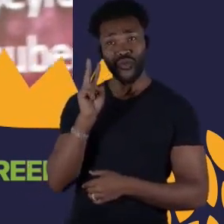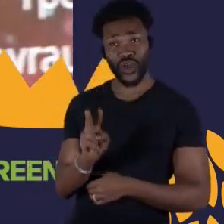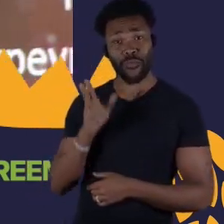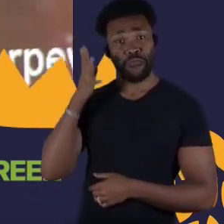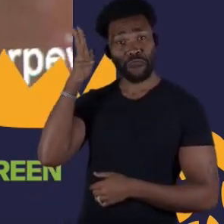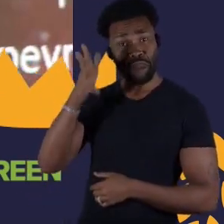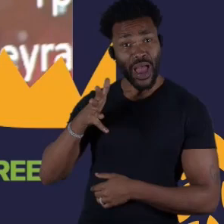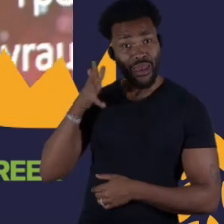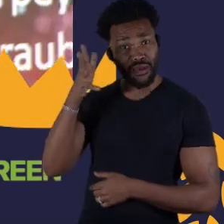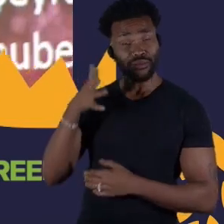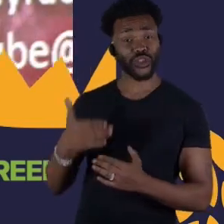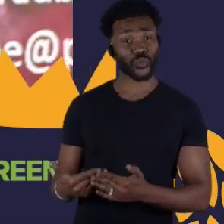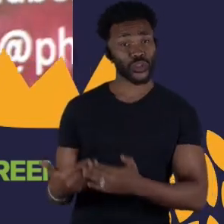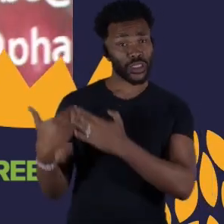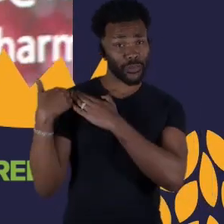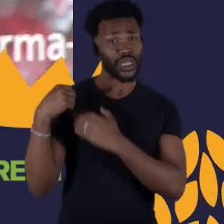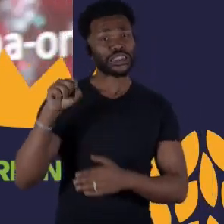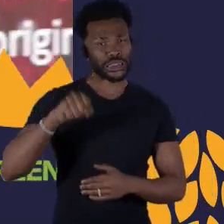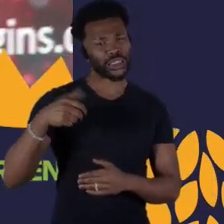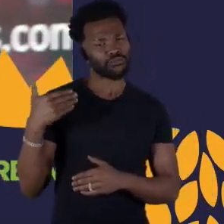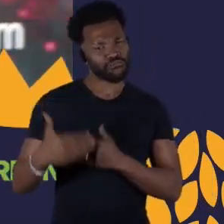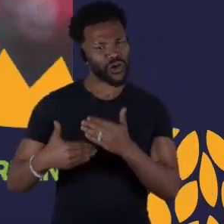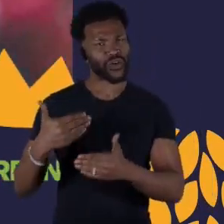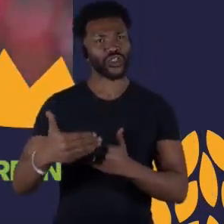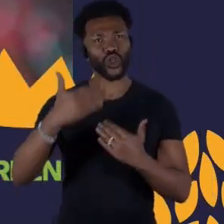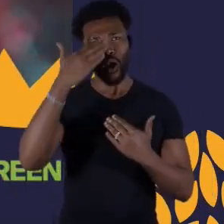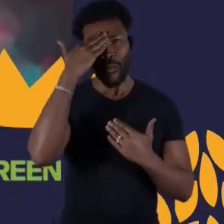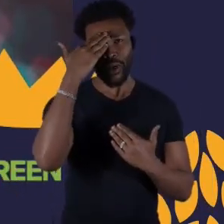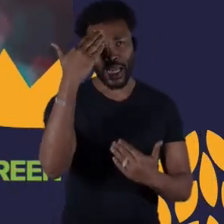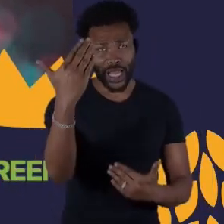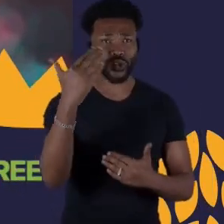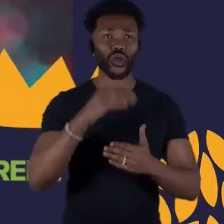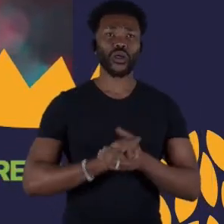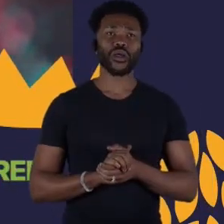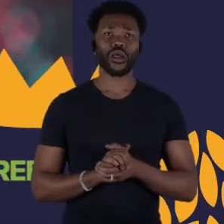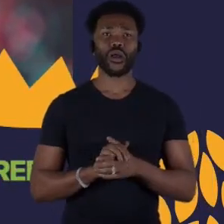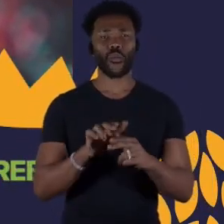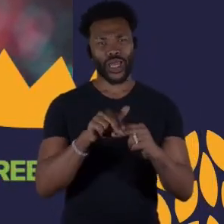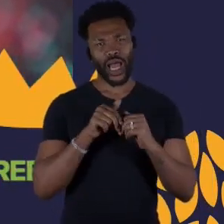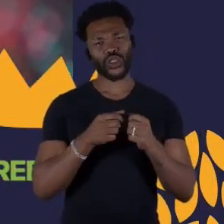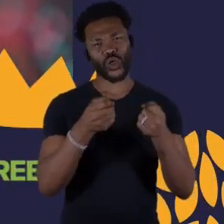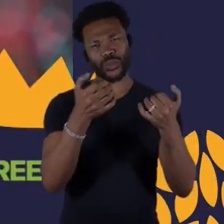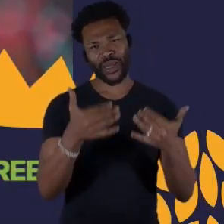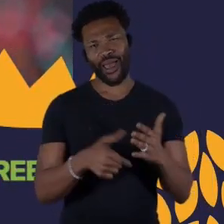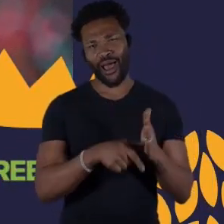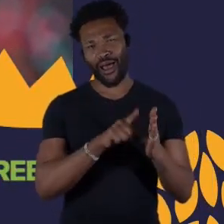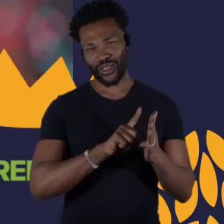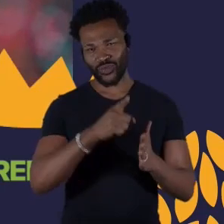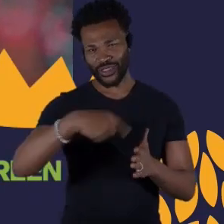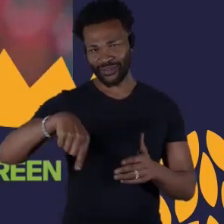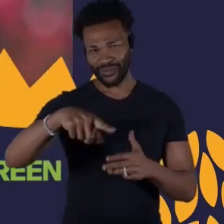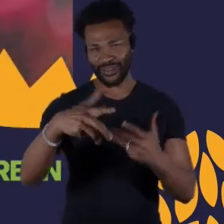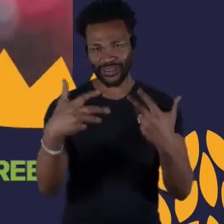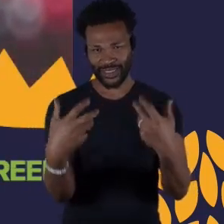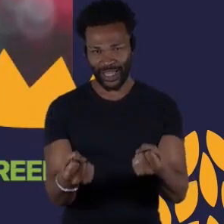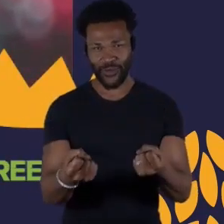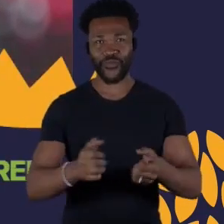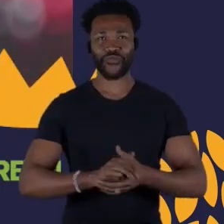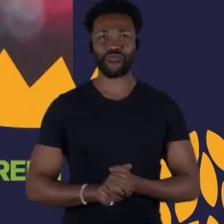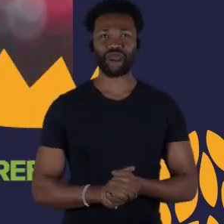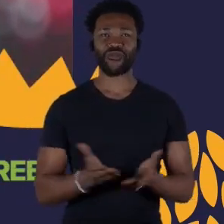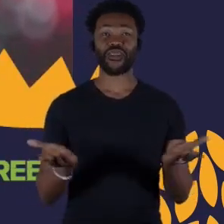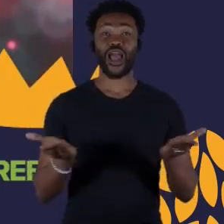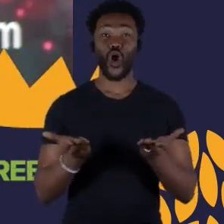com responsabilidades, vamos para frente. Obrigada por esse preâmbulo que vocês aceitaram. Então, vamos ver